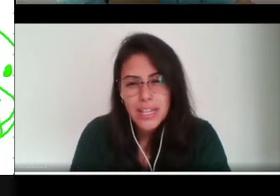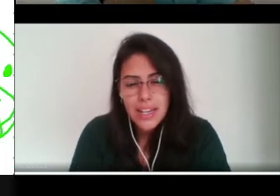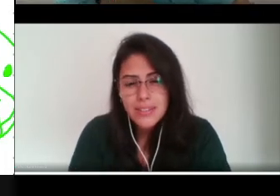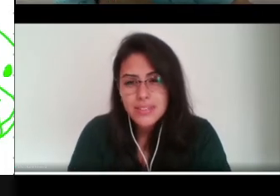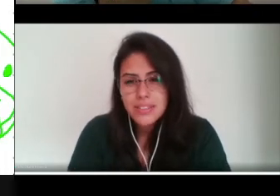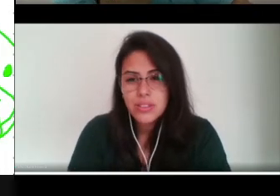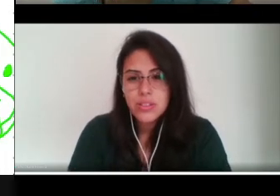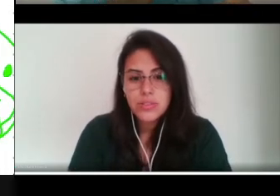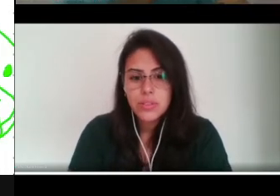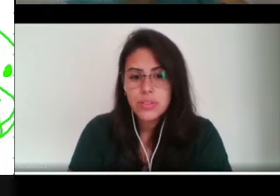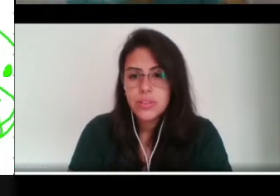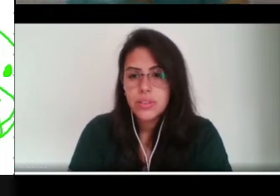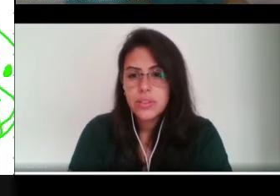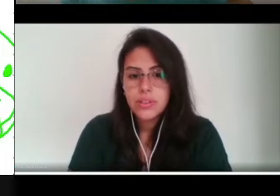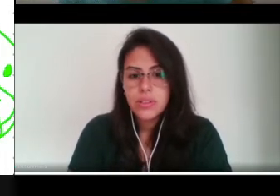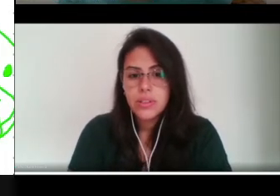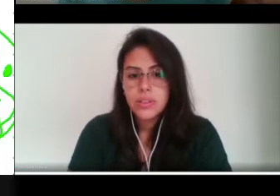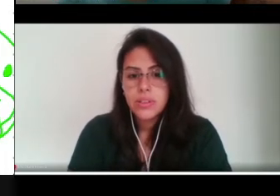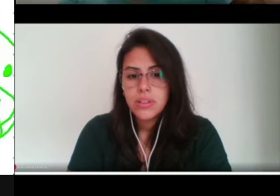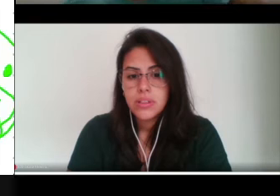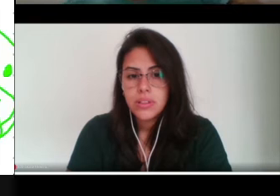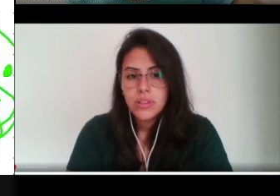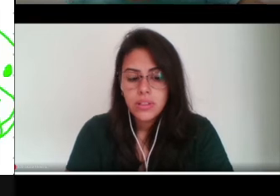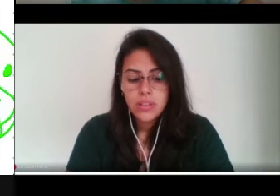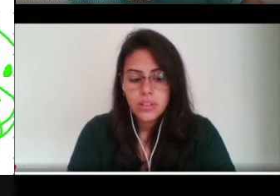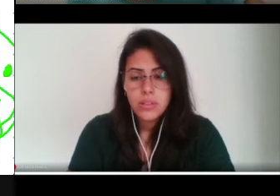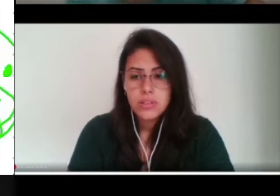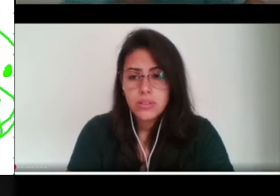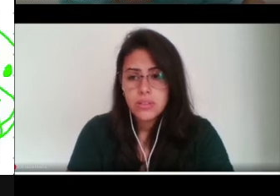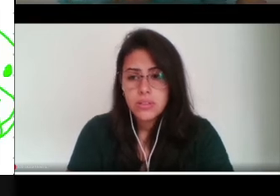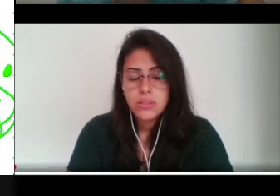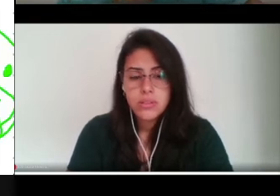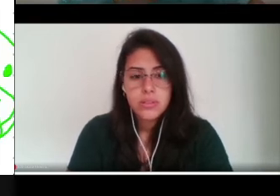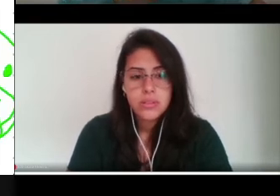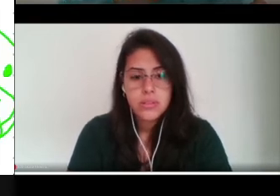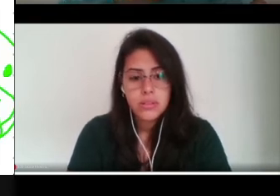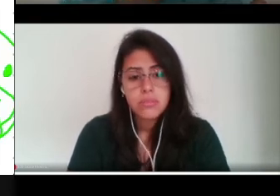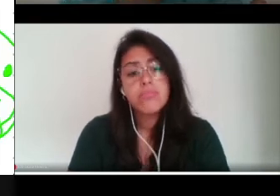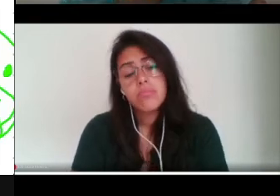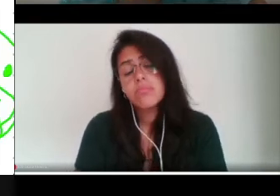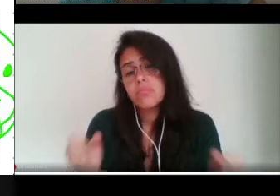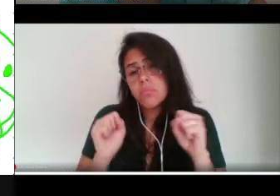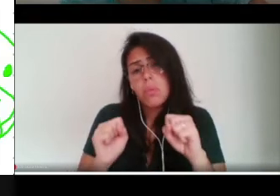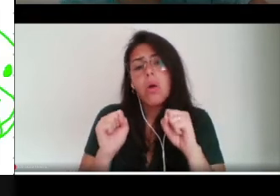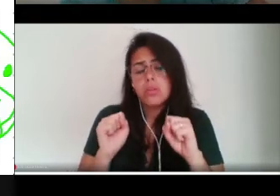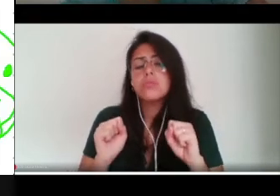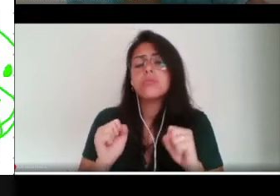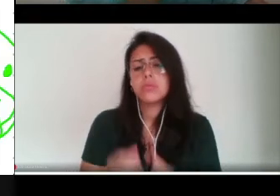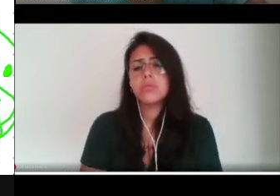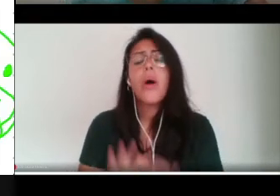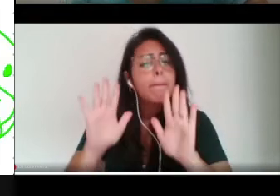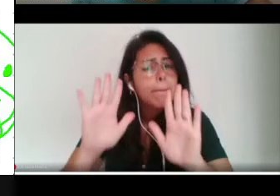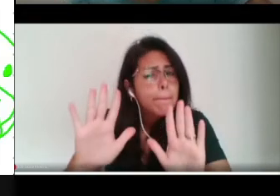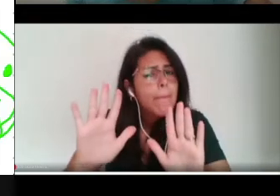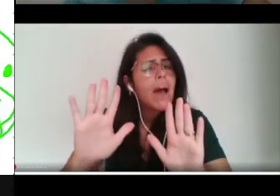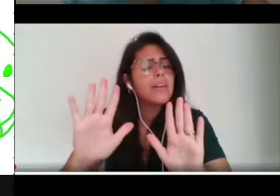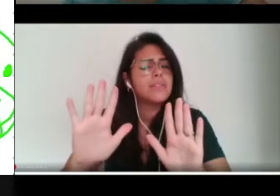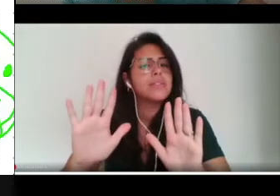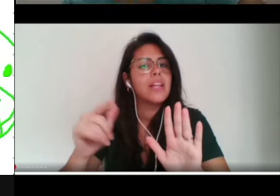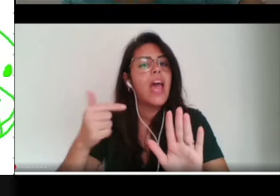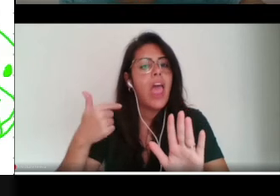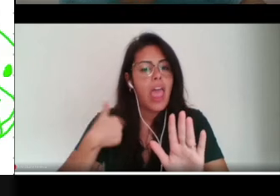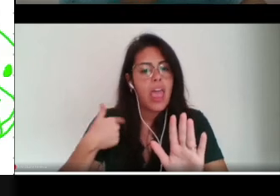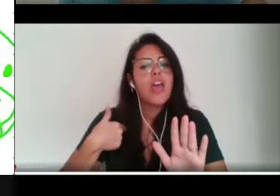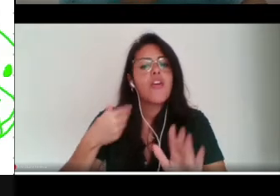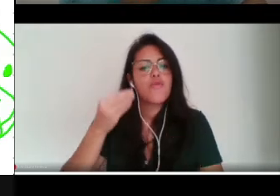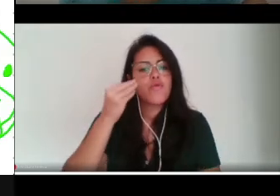Posso, mas eu vou explicar aqui em cima do que eu já desenhei, tá? É o seguinte, a